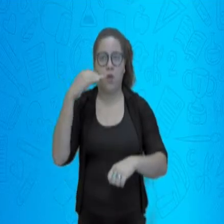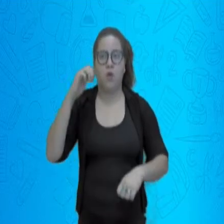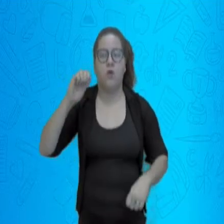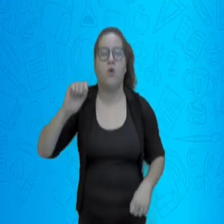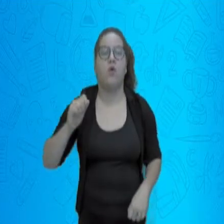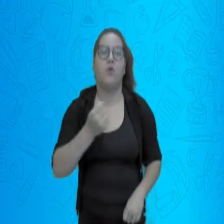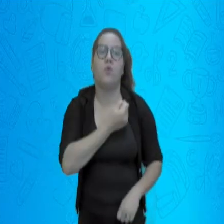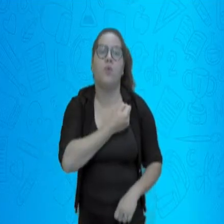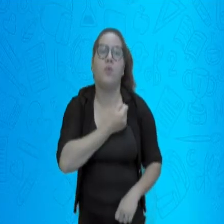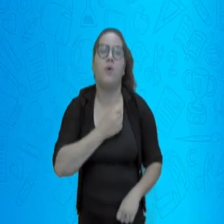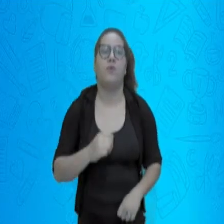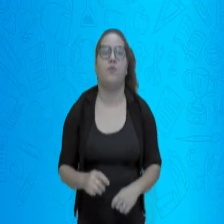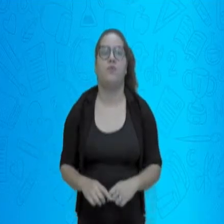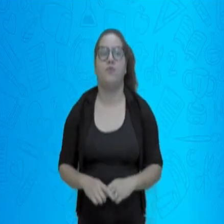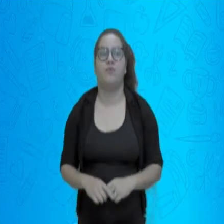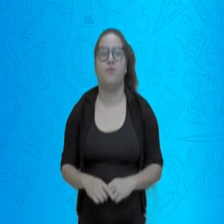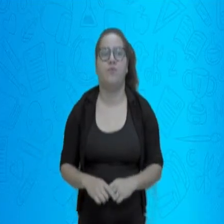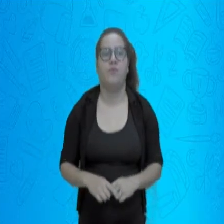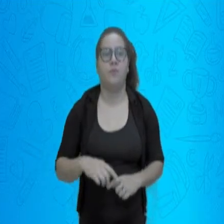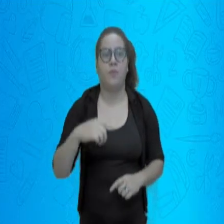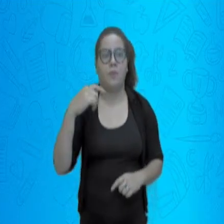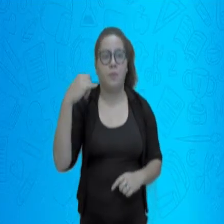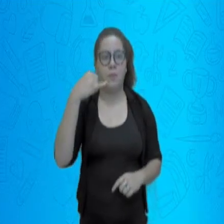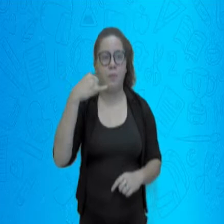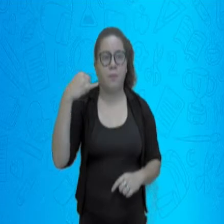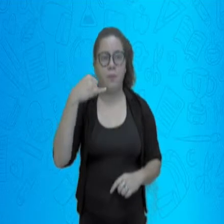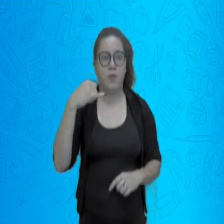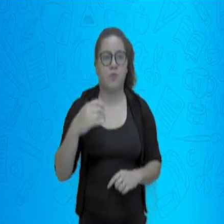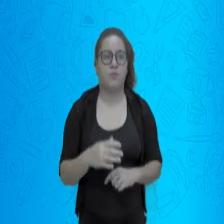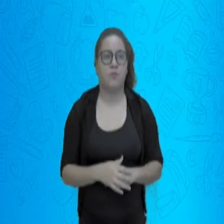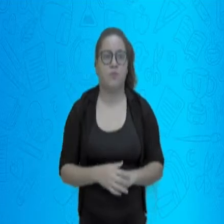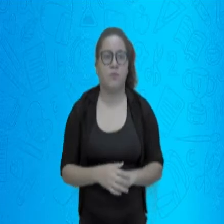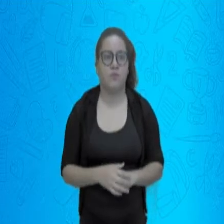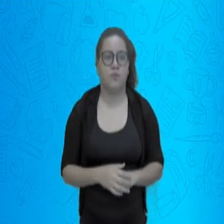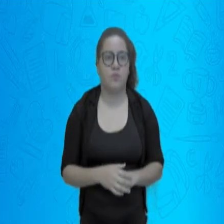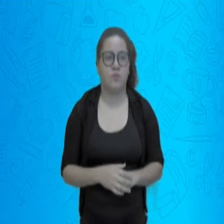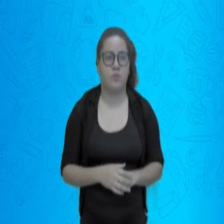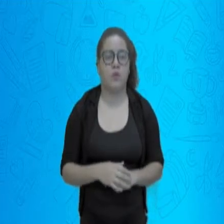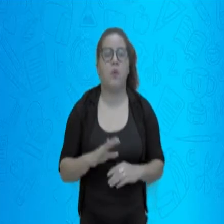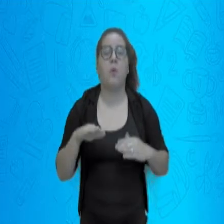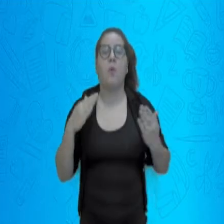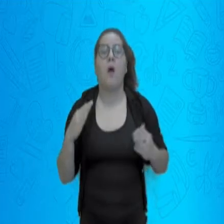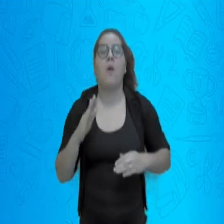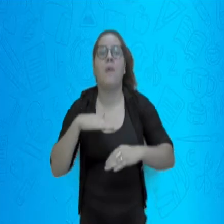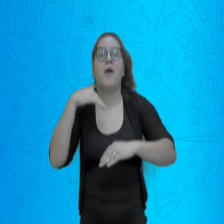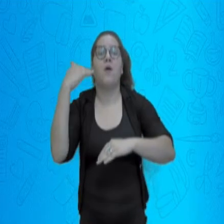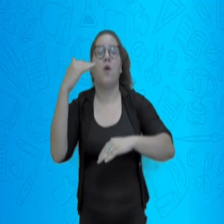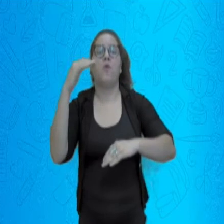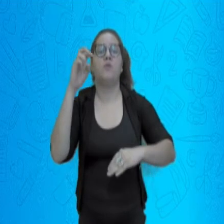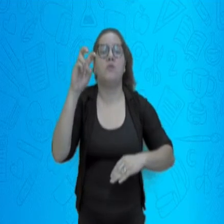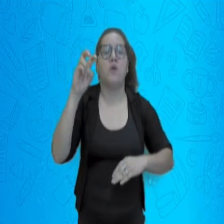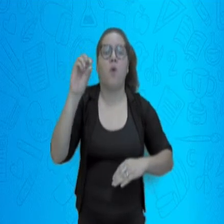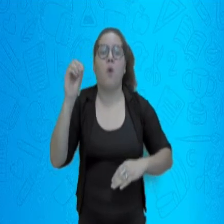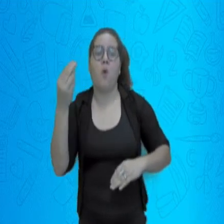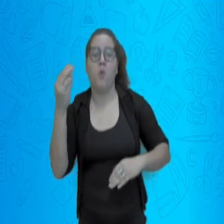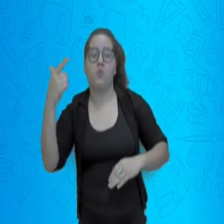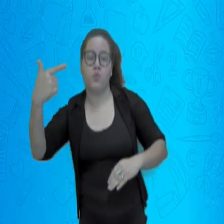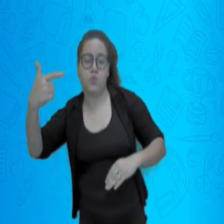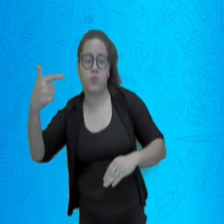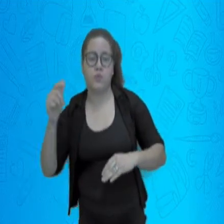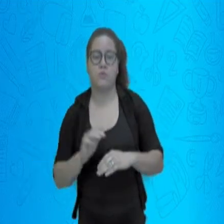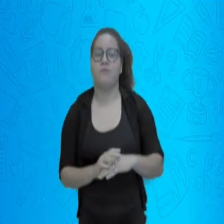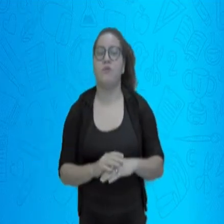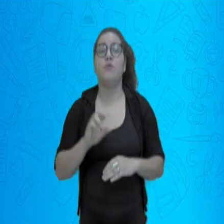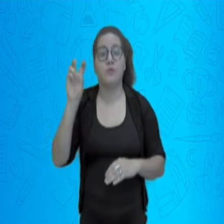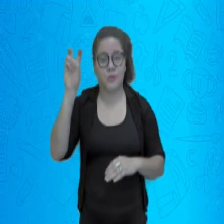que é o menos. Ó, qual que é maior? O 5 ou 2? É o 5. Então, eu vou dar o sinal